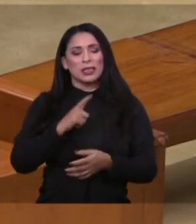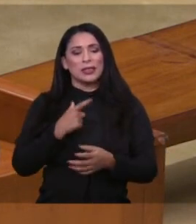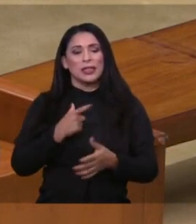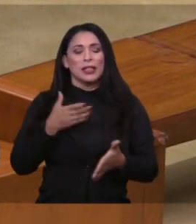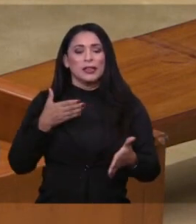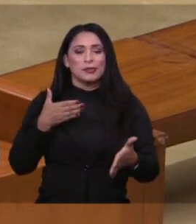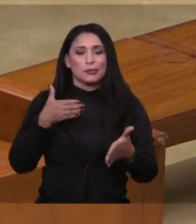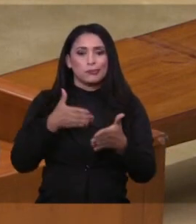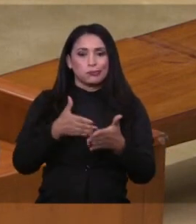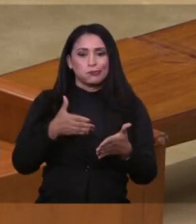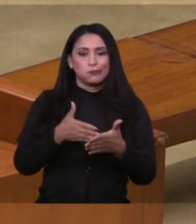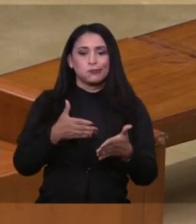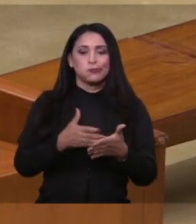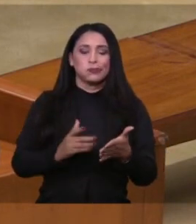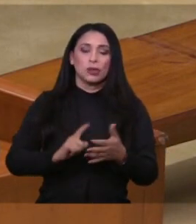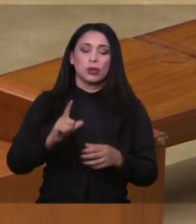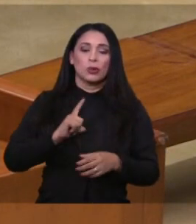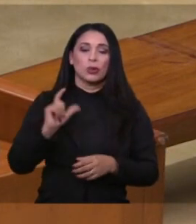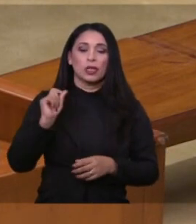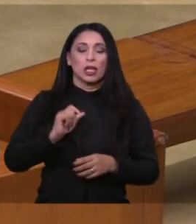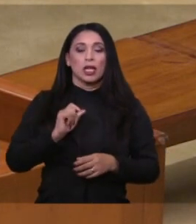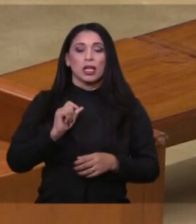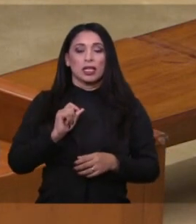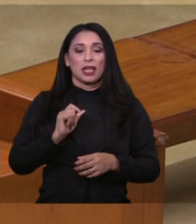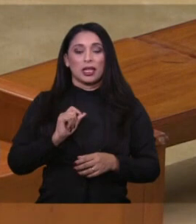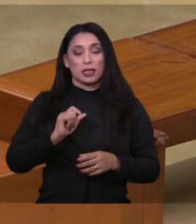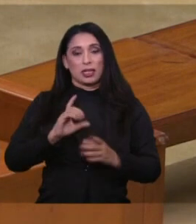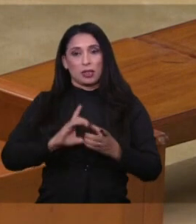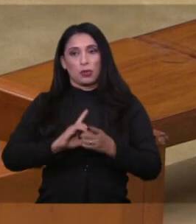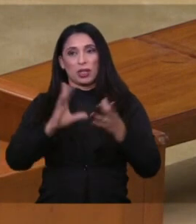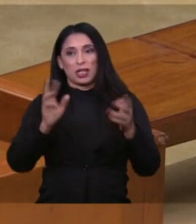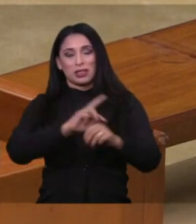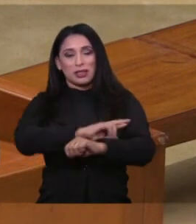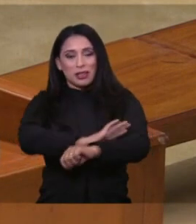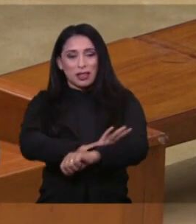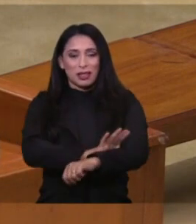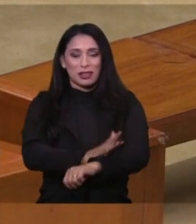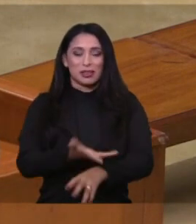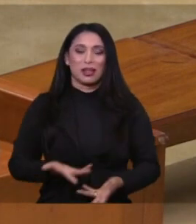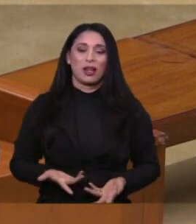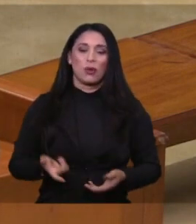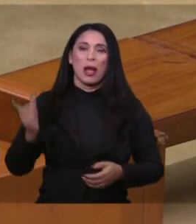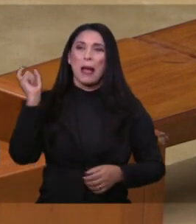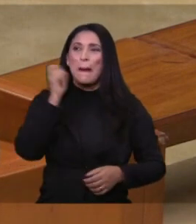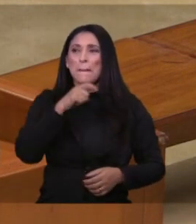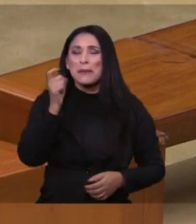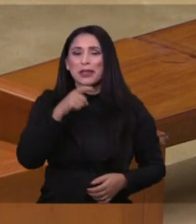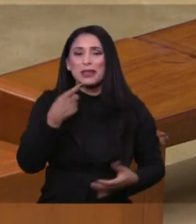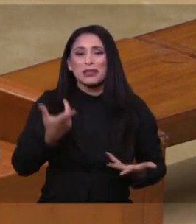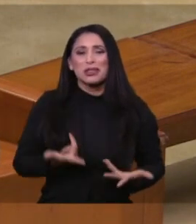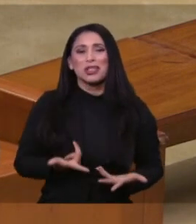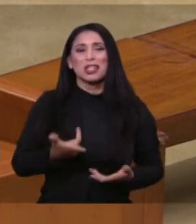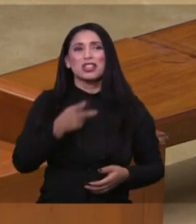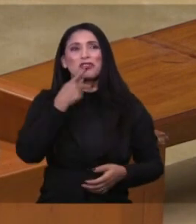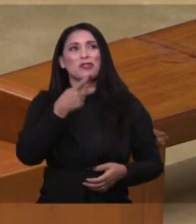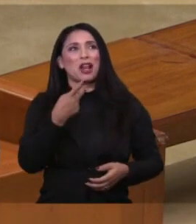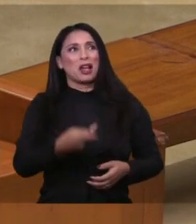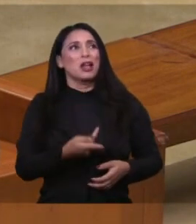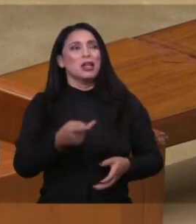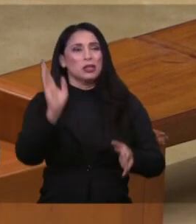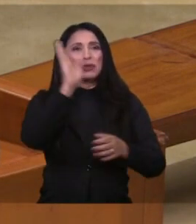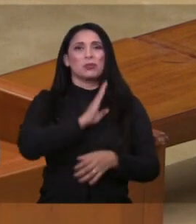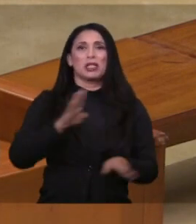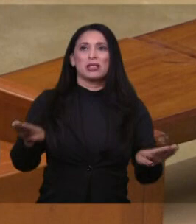que pregava o mito da democracia racial, a falácia do brasileiro cordial, da igualdade